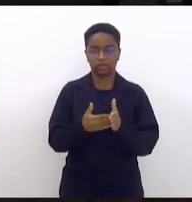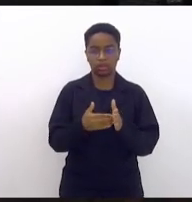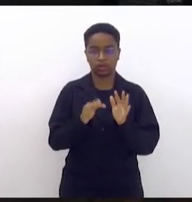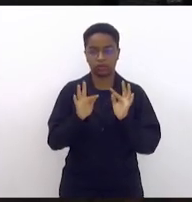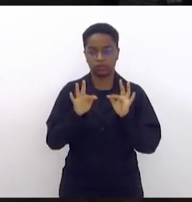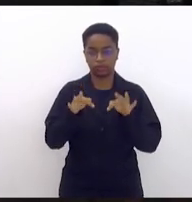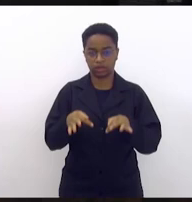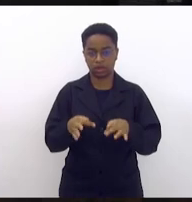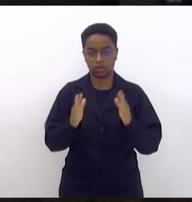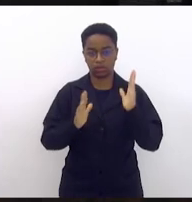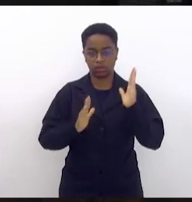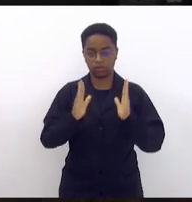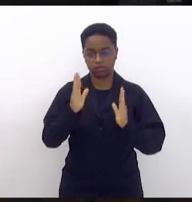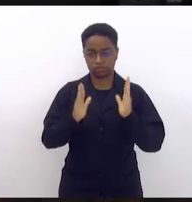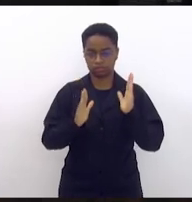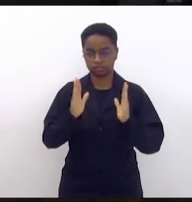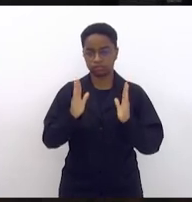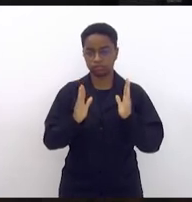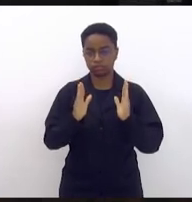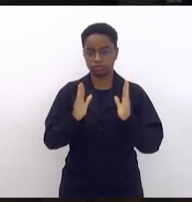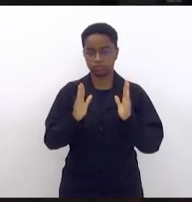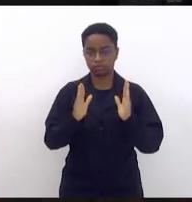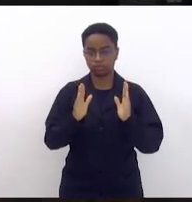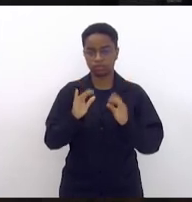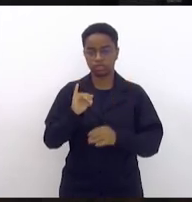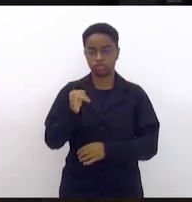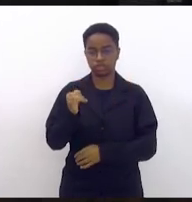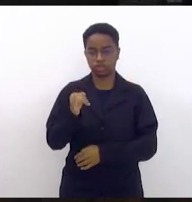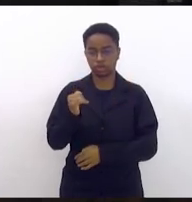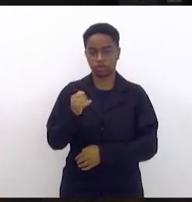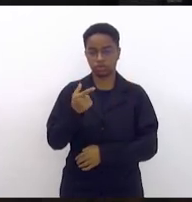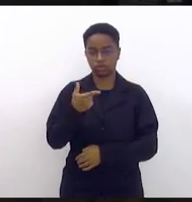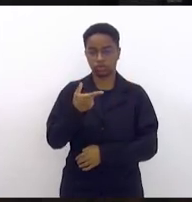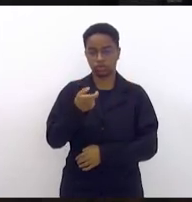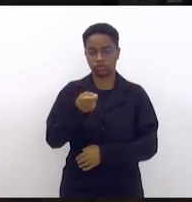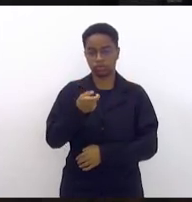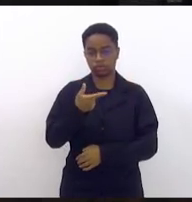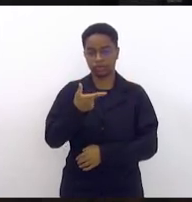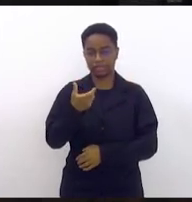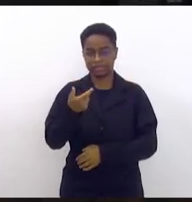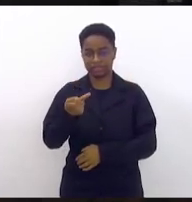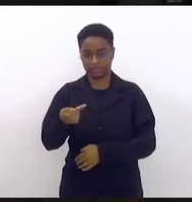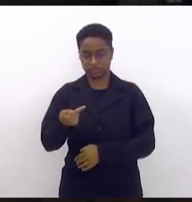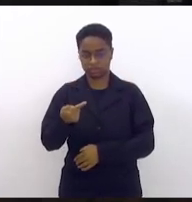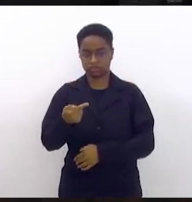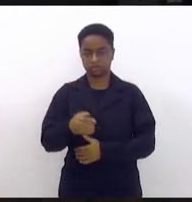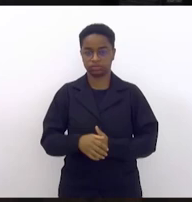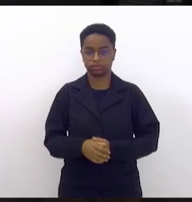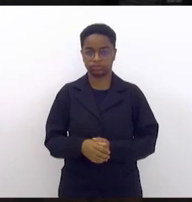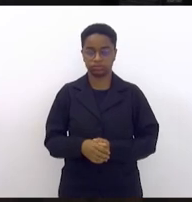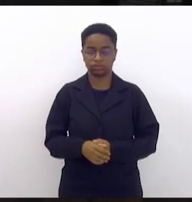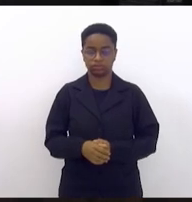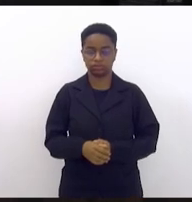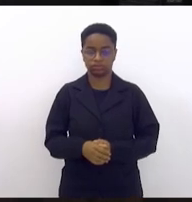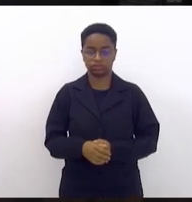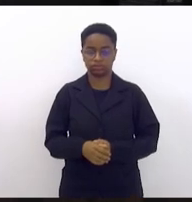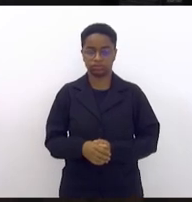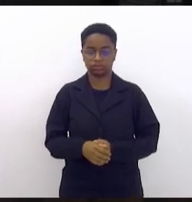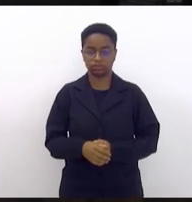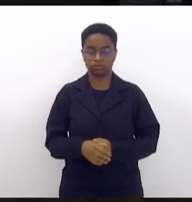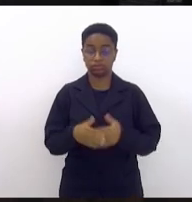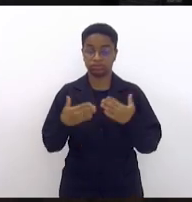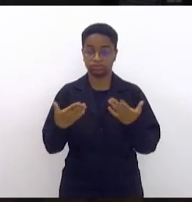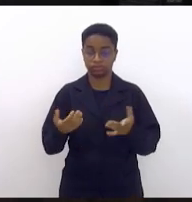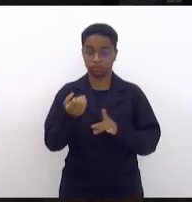desta legislatura que se encerra em janeiro de 2027 portanto toda a